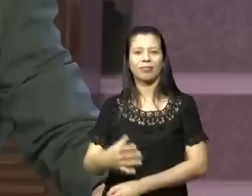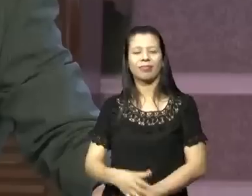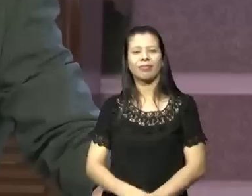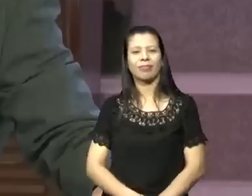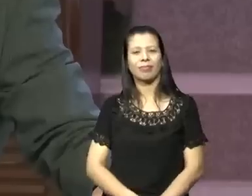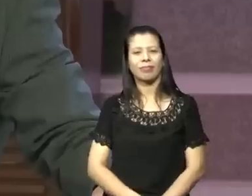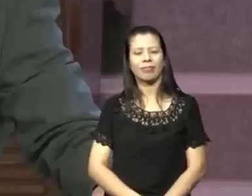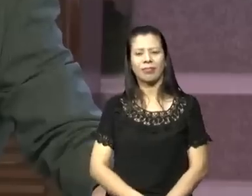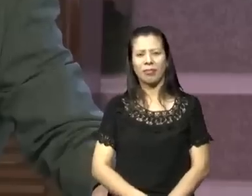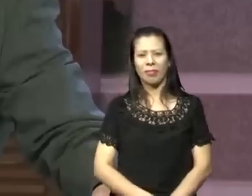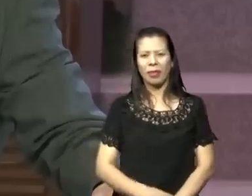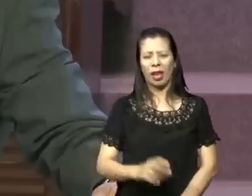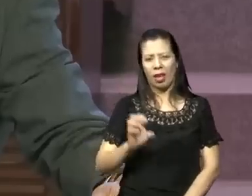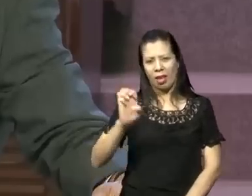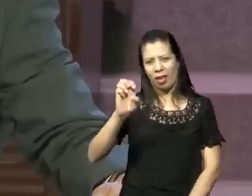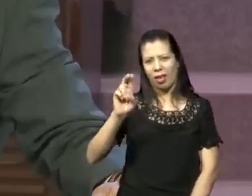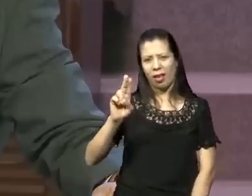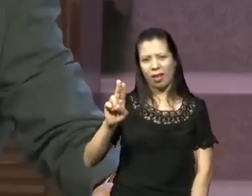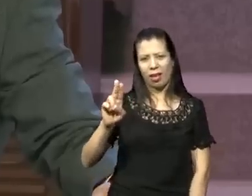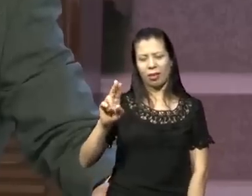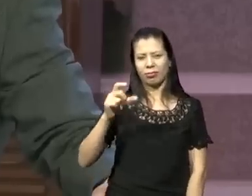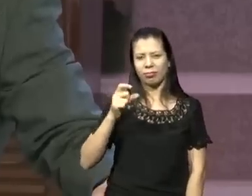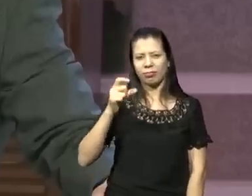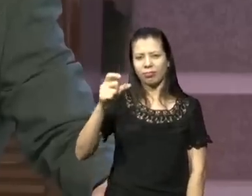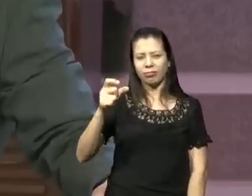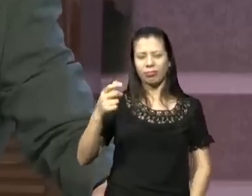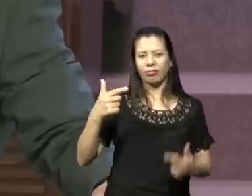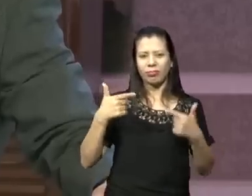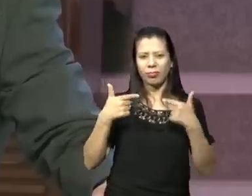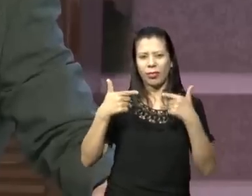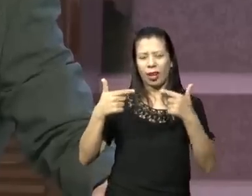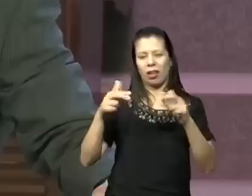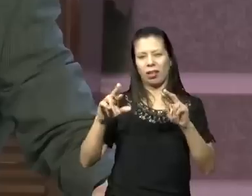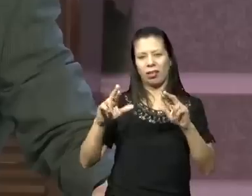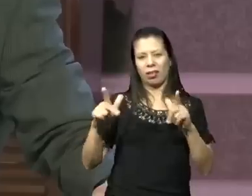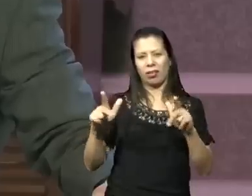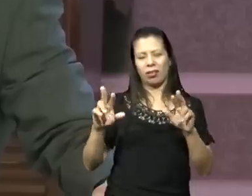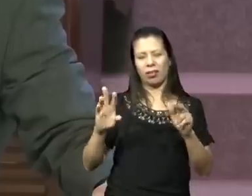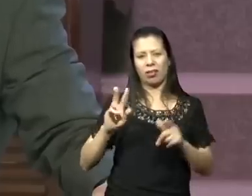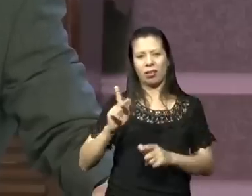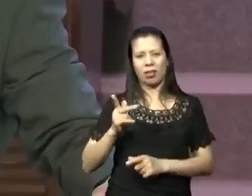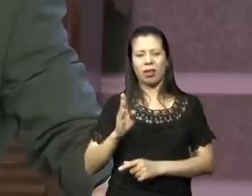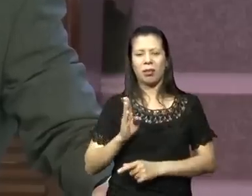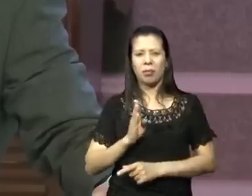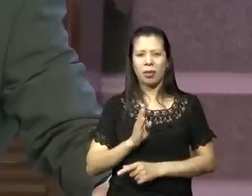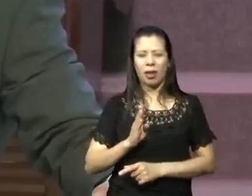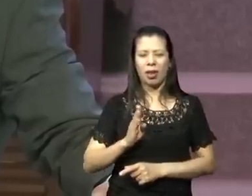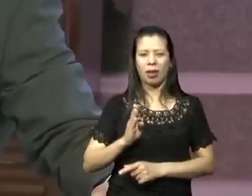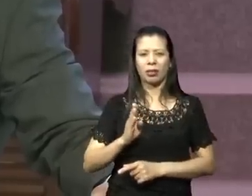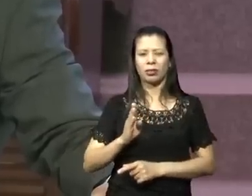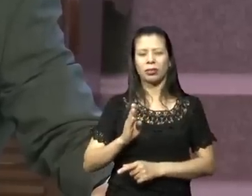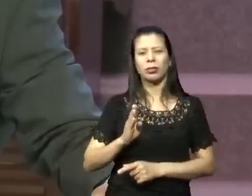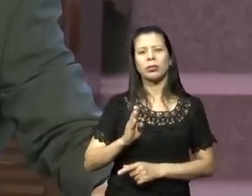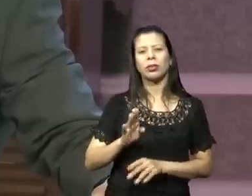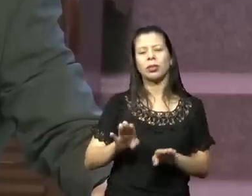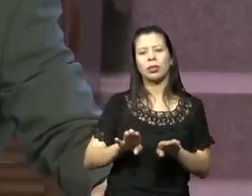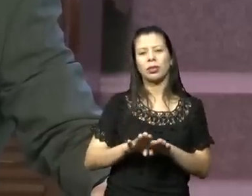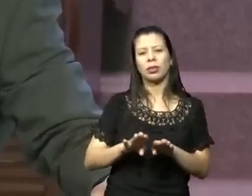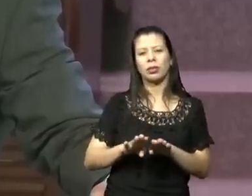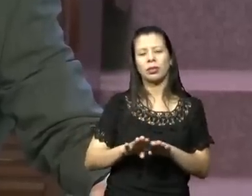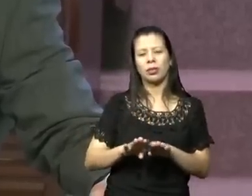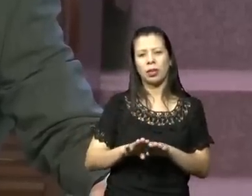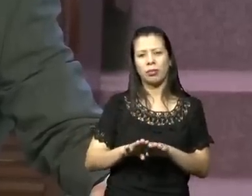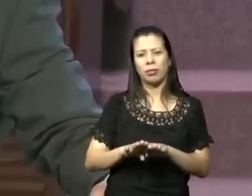egoísmo eu sou o que sou não há outro além de mim Isaías 43:10